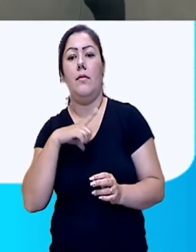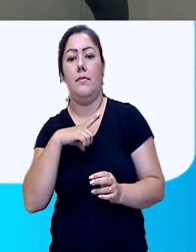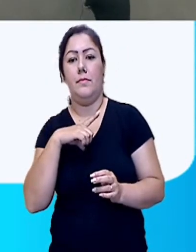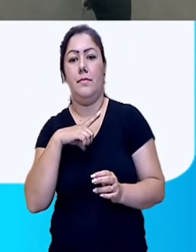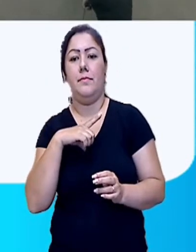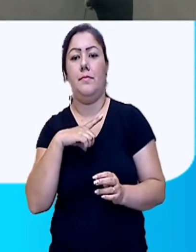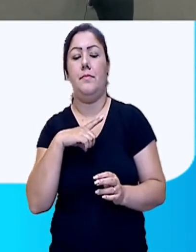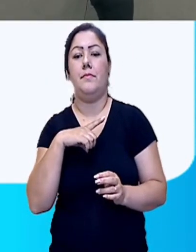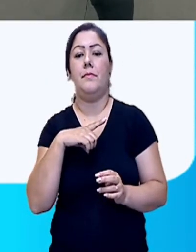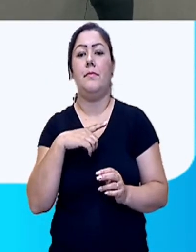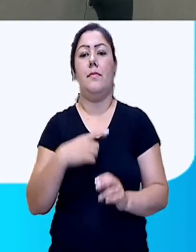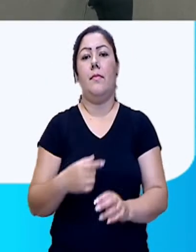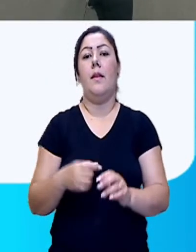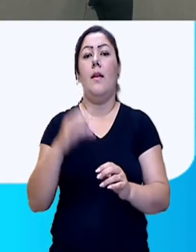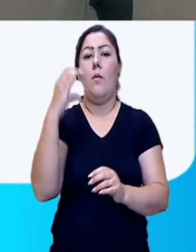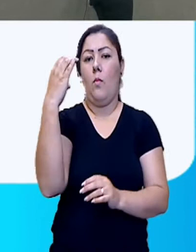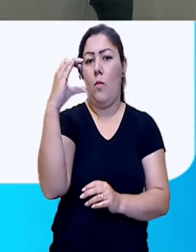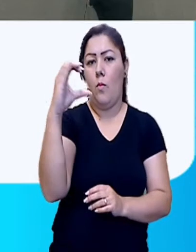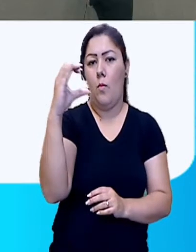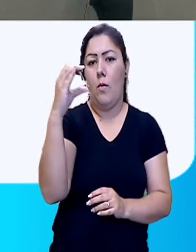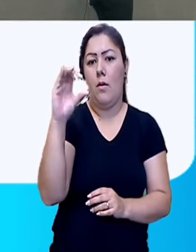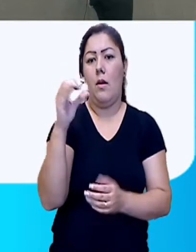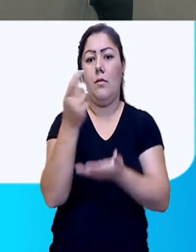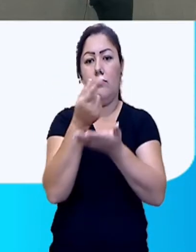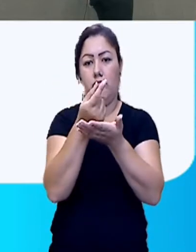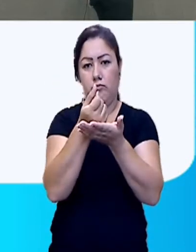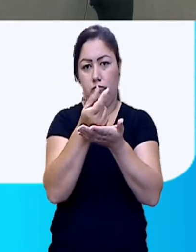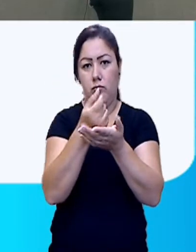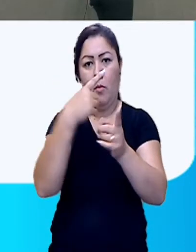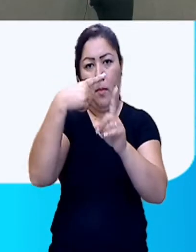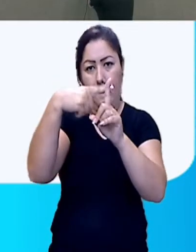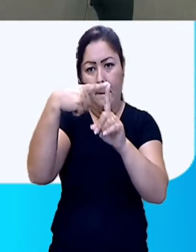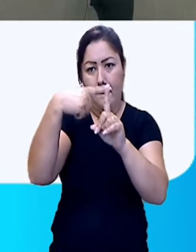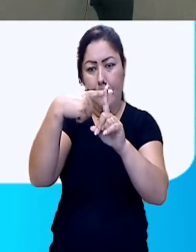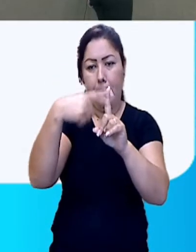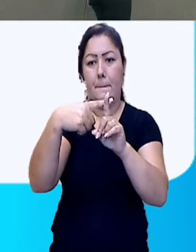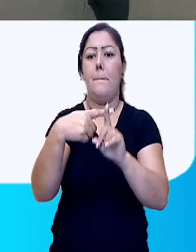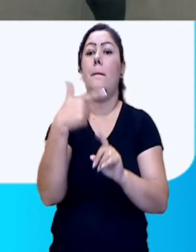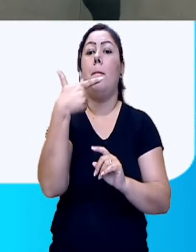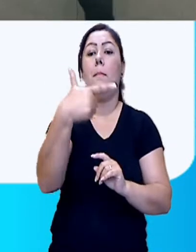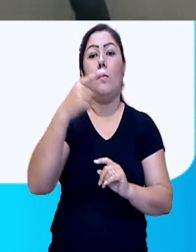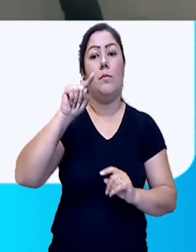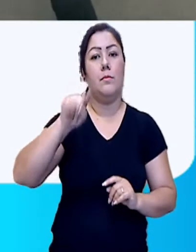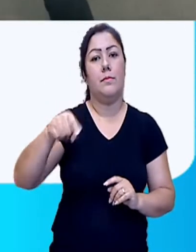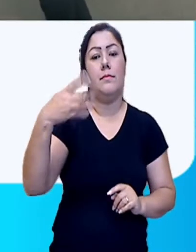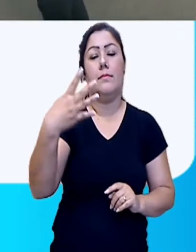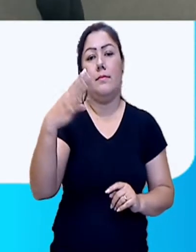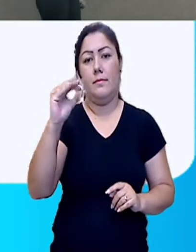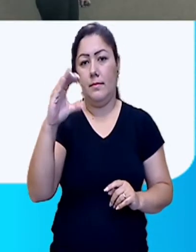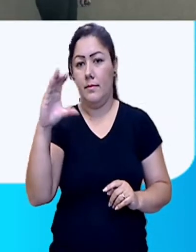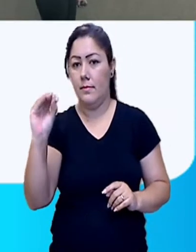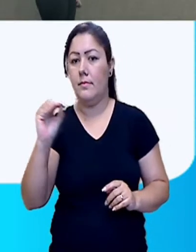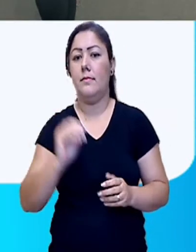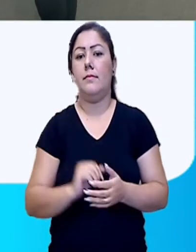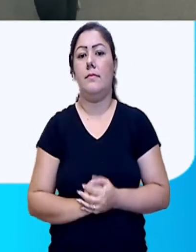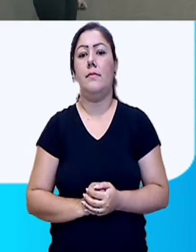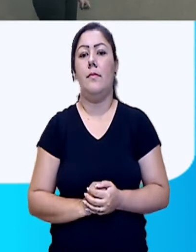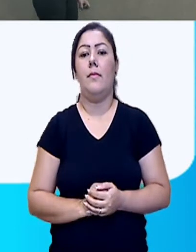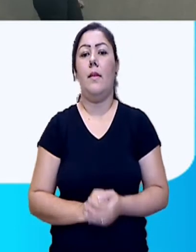Então, 2.400, olha, positivo, um crédito.